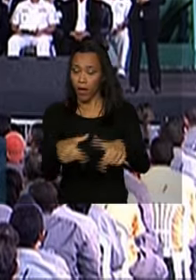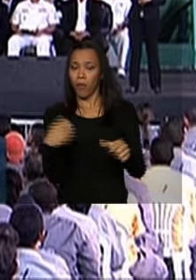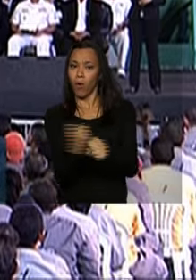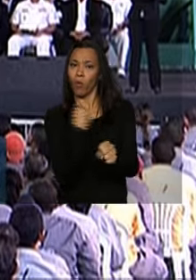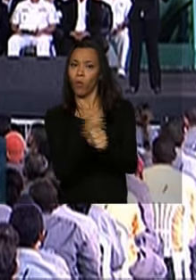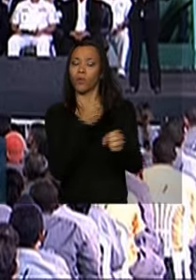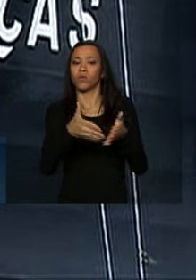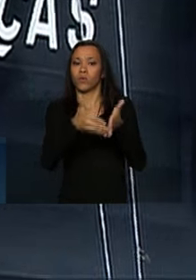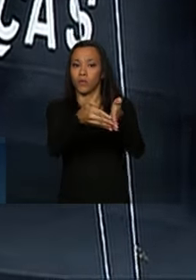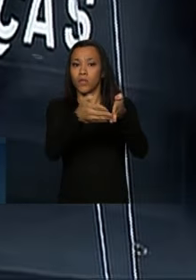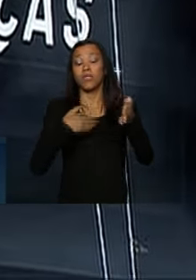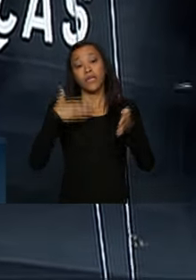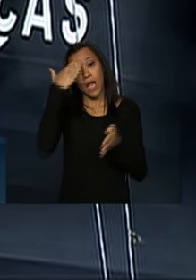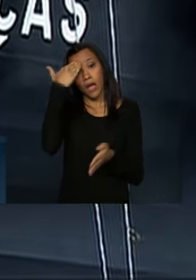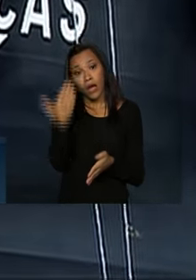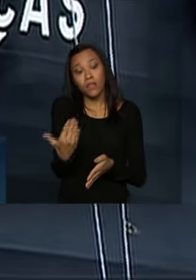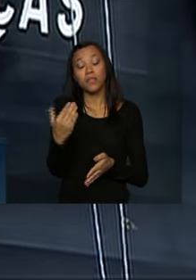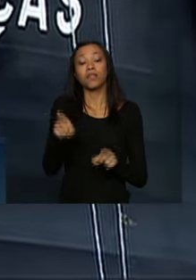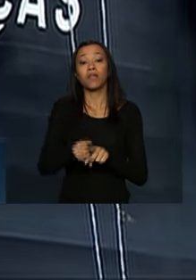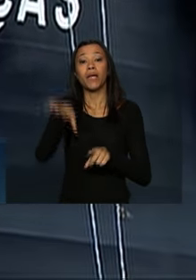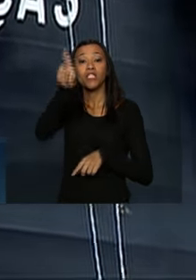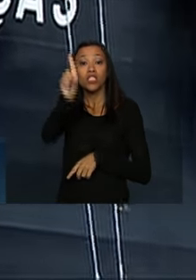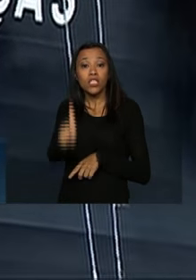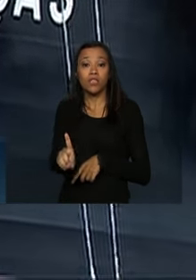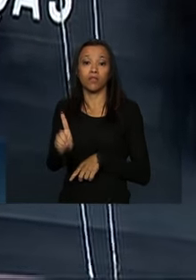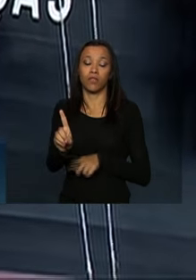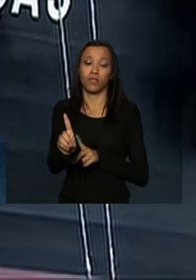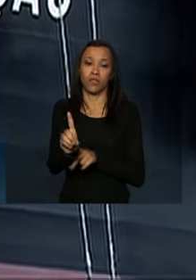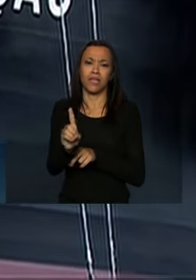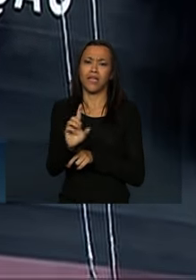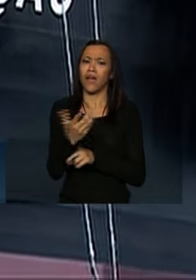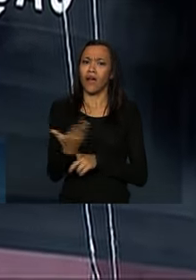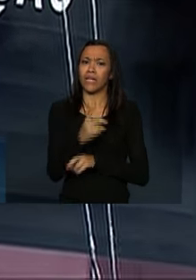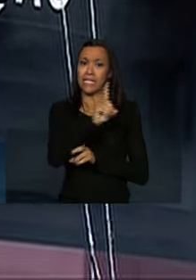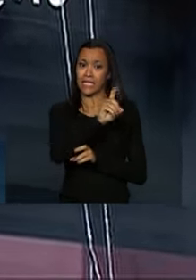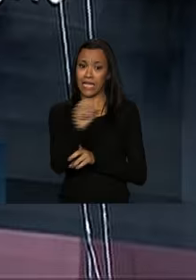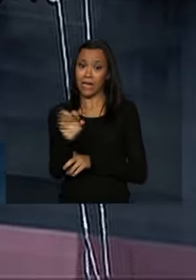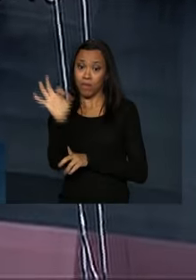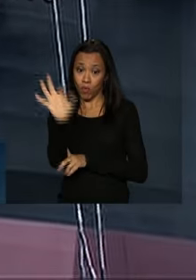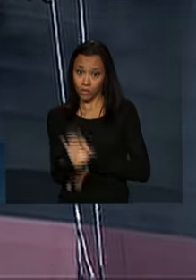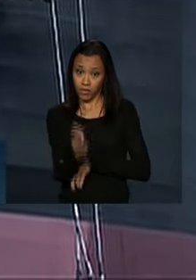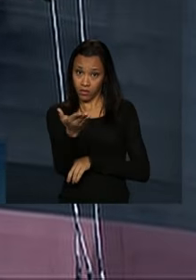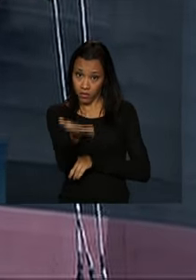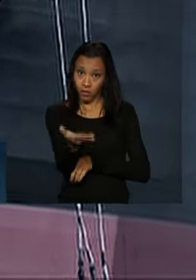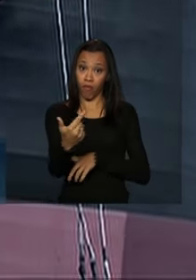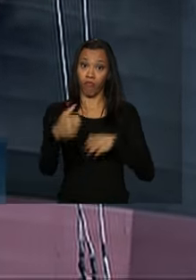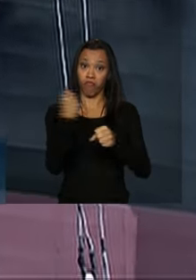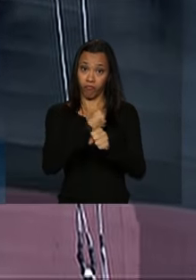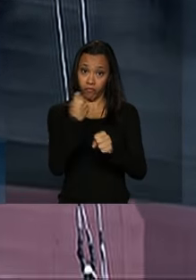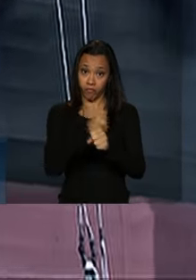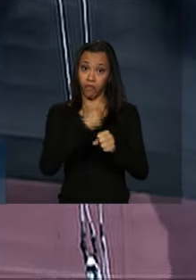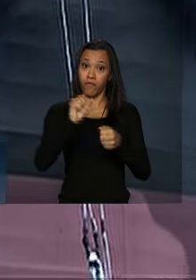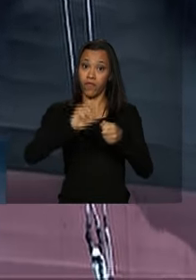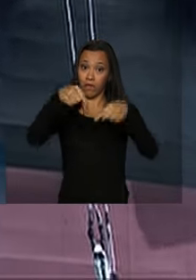dessa diretoria, conjunta com a Transpetro, serão 100% fabricados no Brasil.